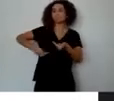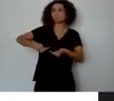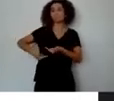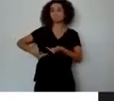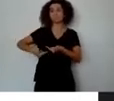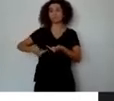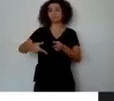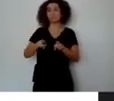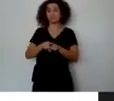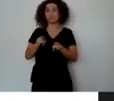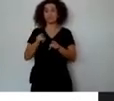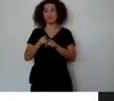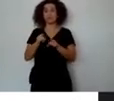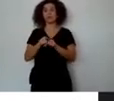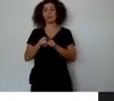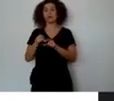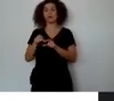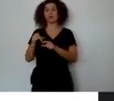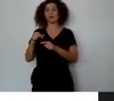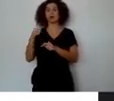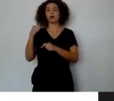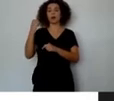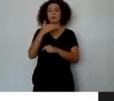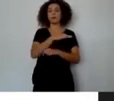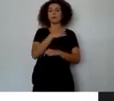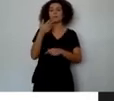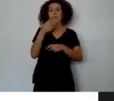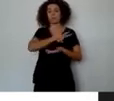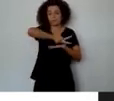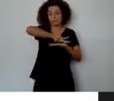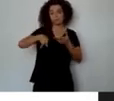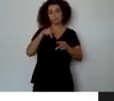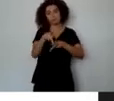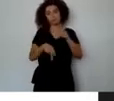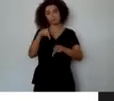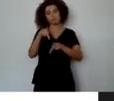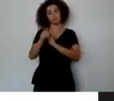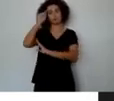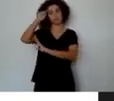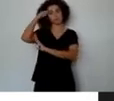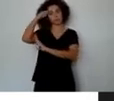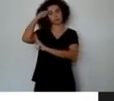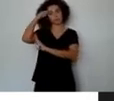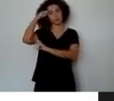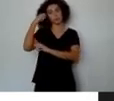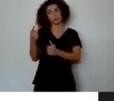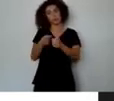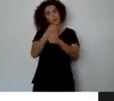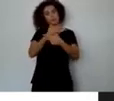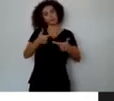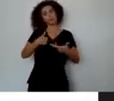do genocídio da população negra. E eu acho muito válida a discussão. E o primeiro ponto que eu